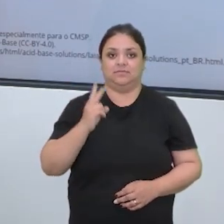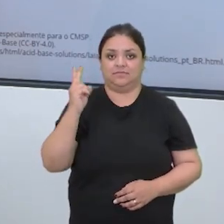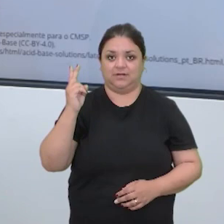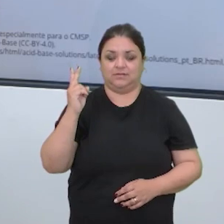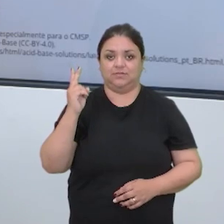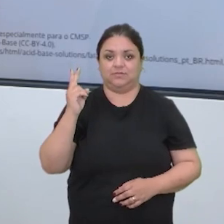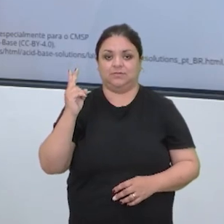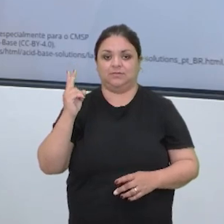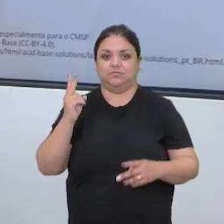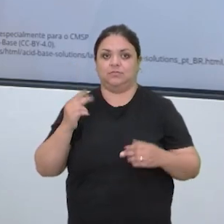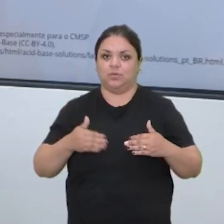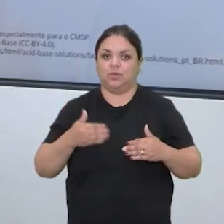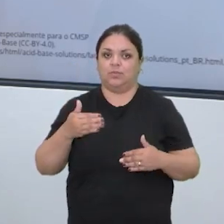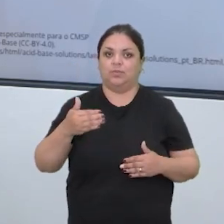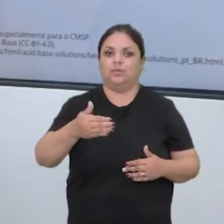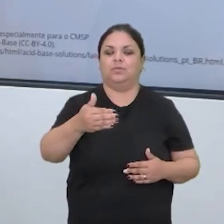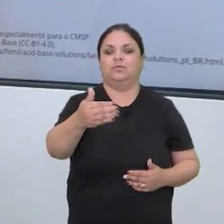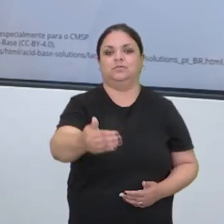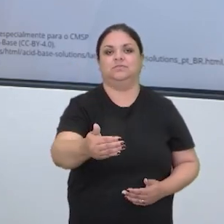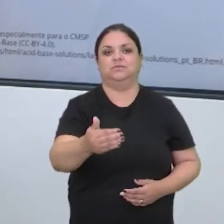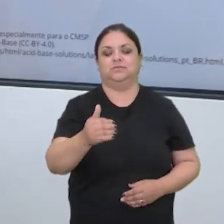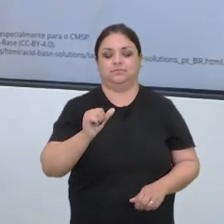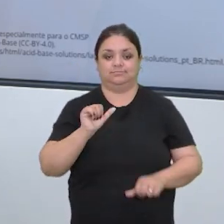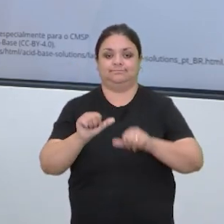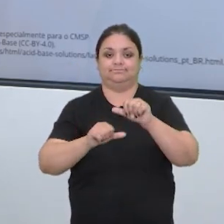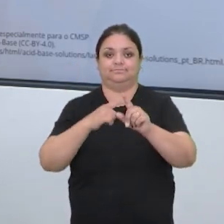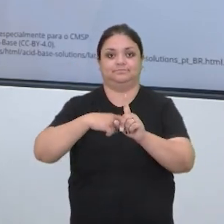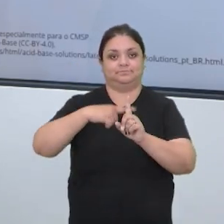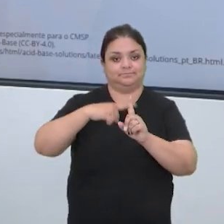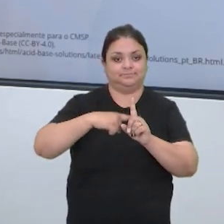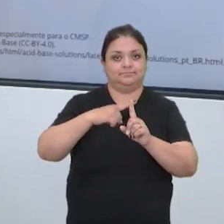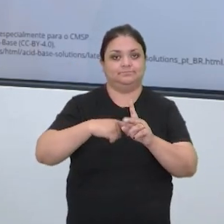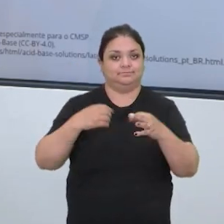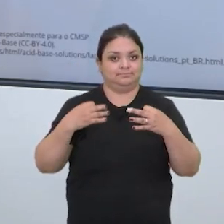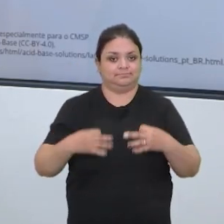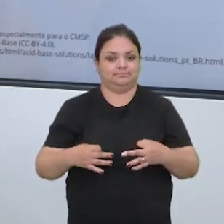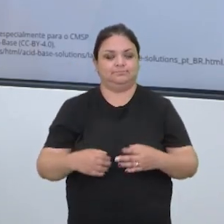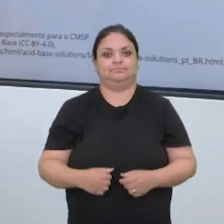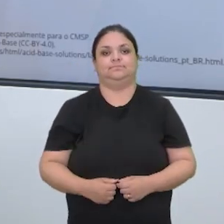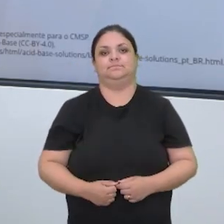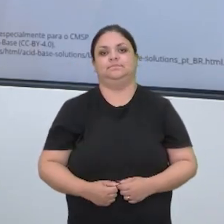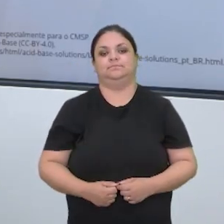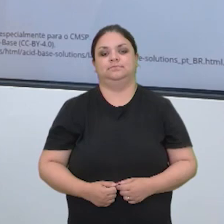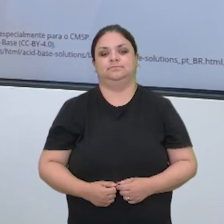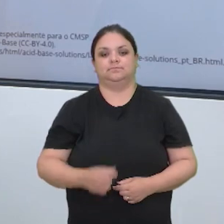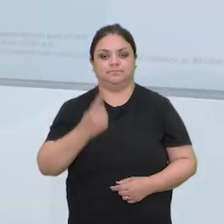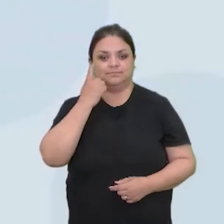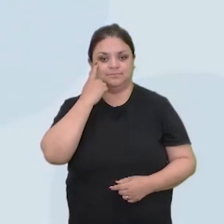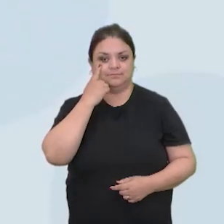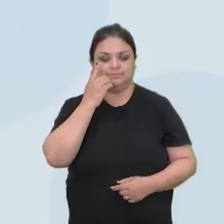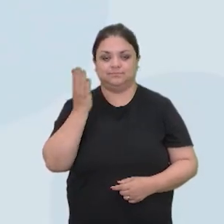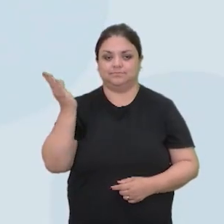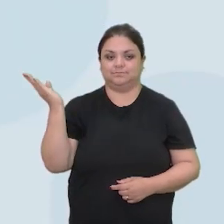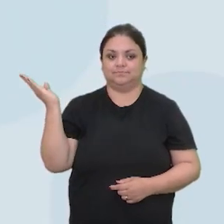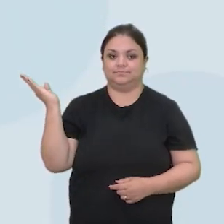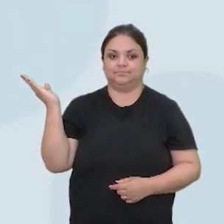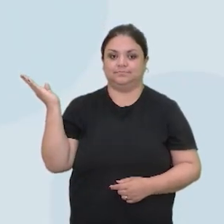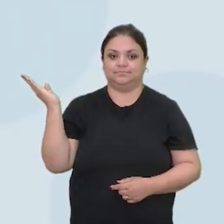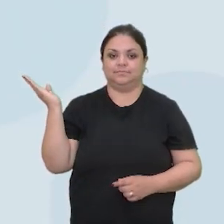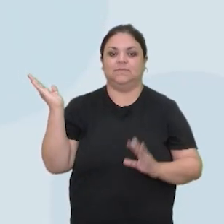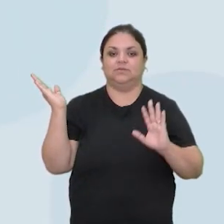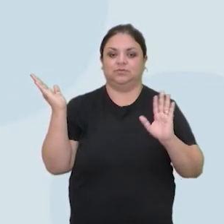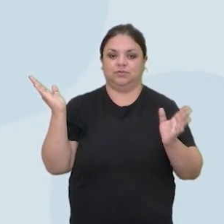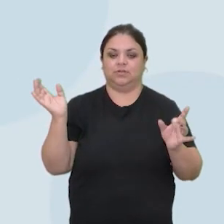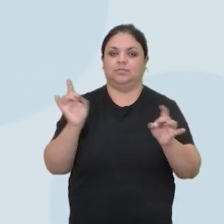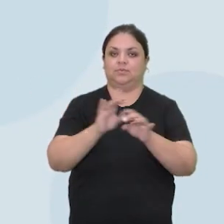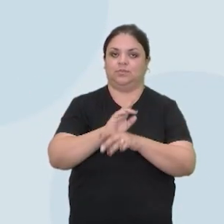certo? Mais temperatura que também vai influenciar isso daí. Bom, qual que é esse valor? Então, aparecendo aí para vocês, a gente já tem a equação do